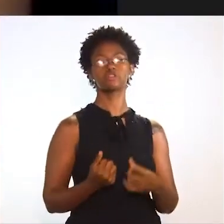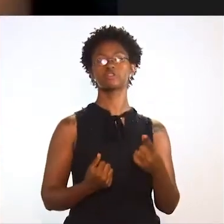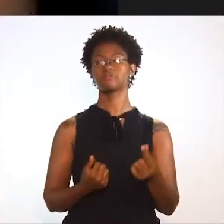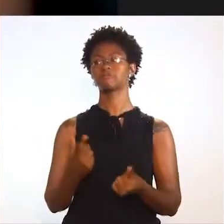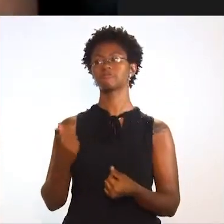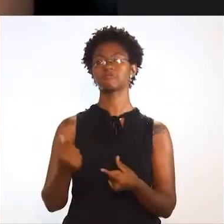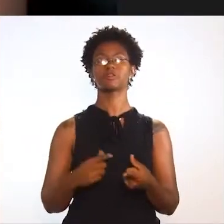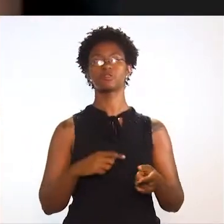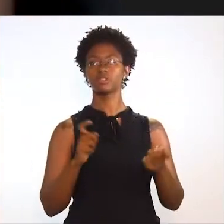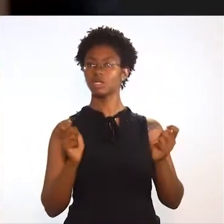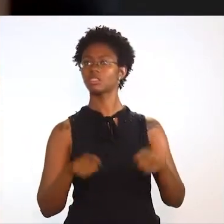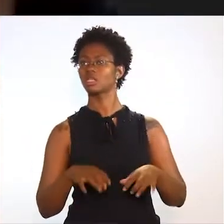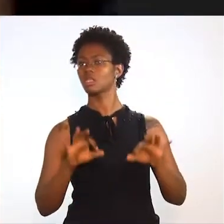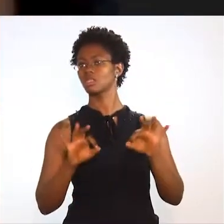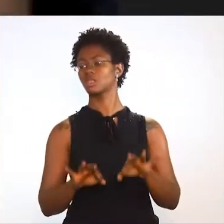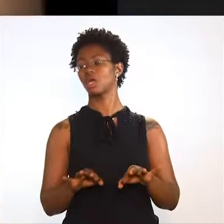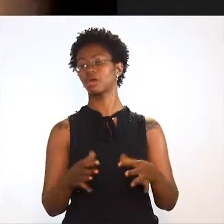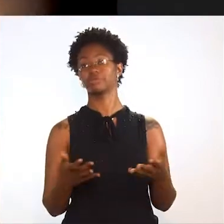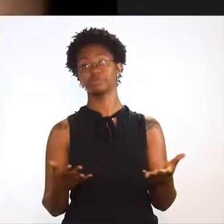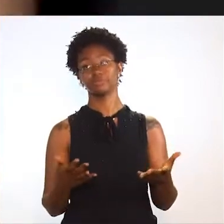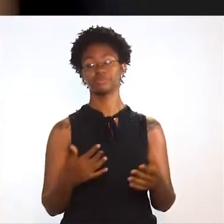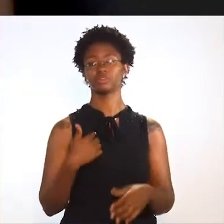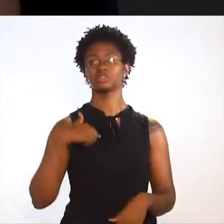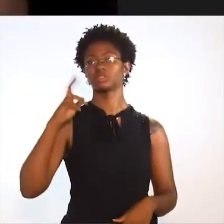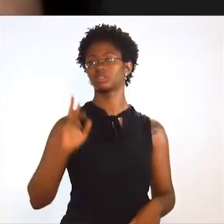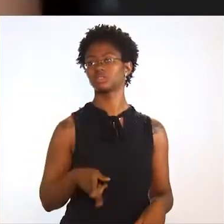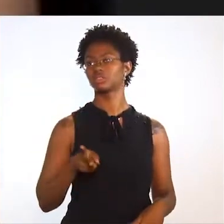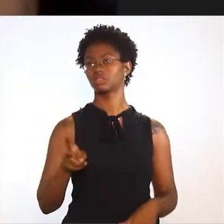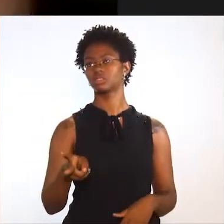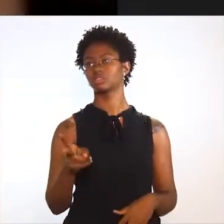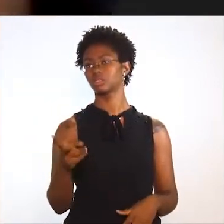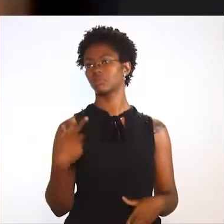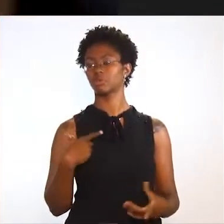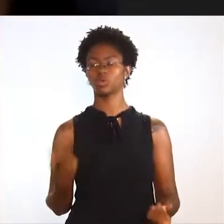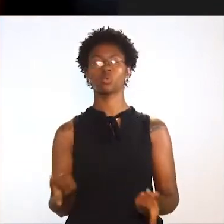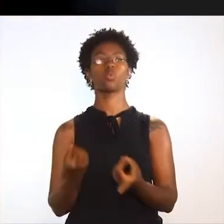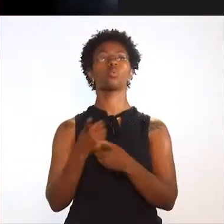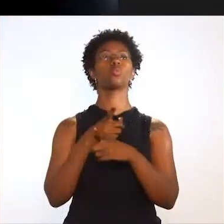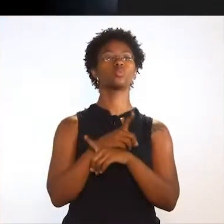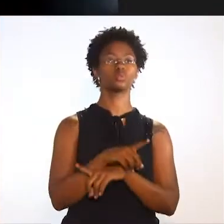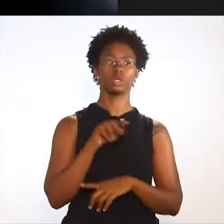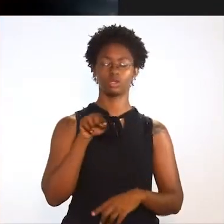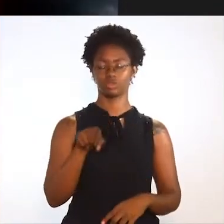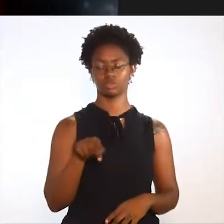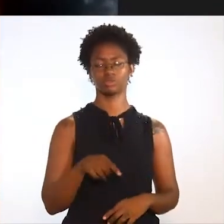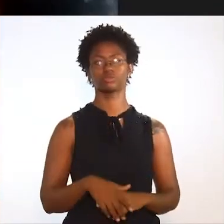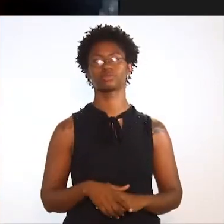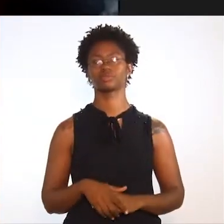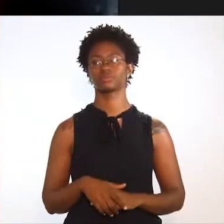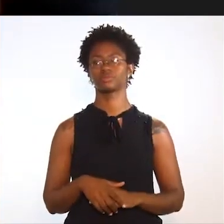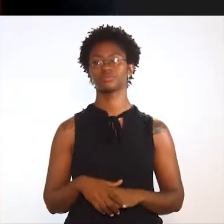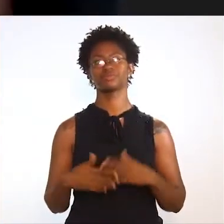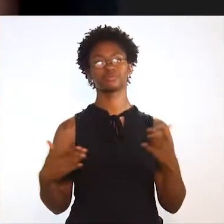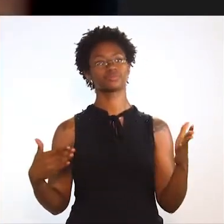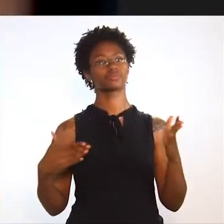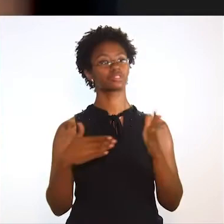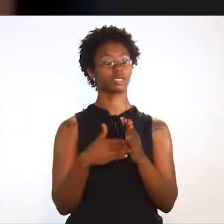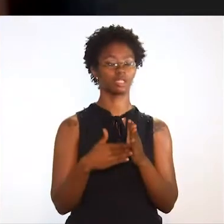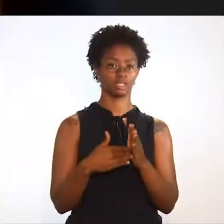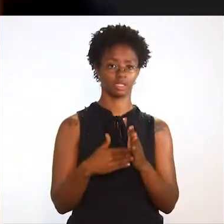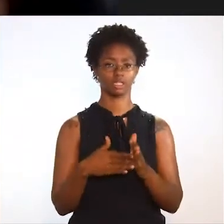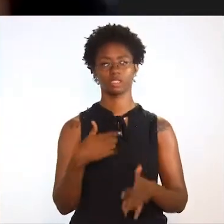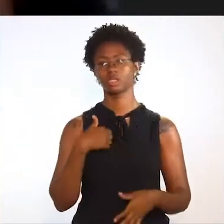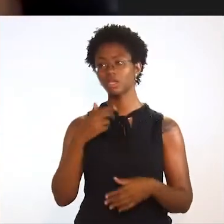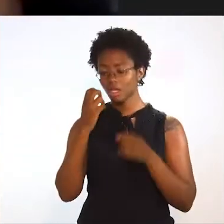em dinheiro, né? E eu sempre eu caminhava na contramão disso. Até